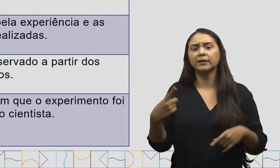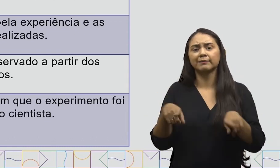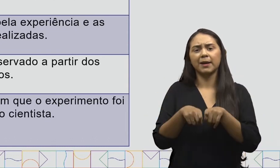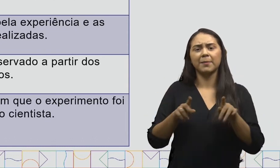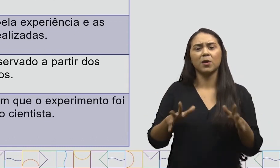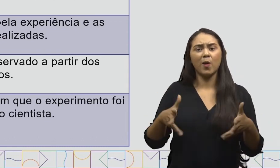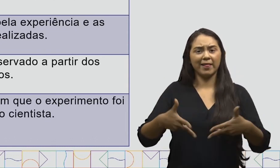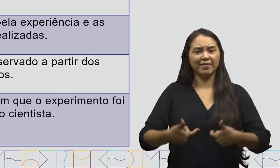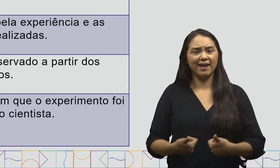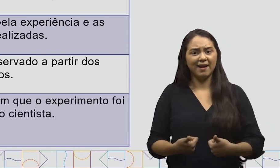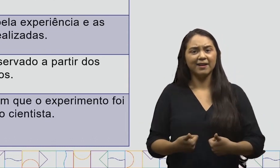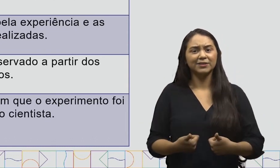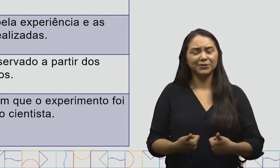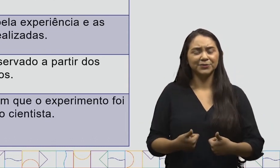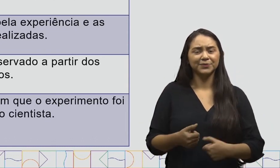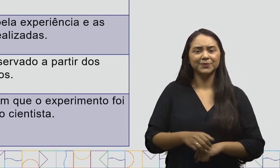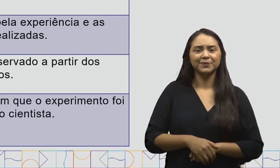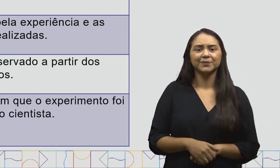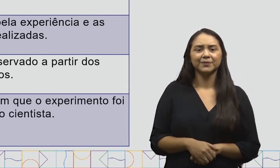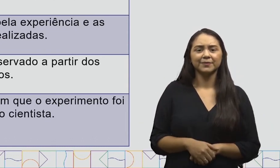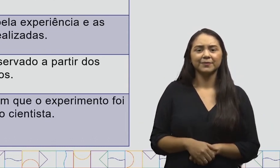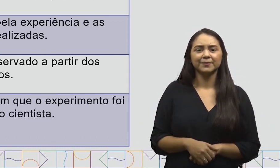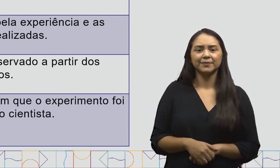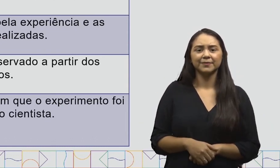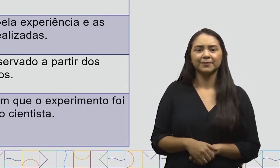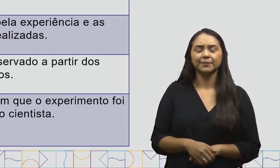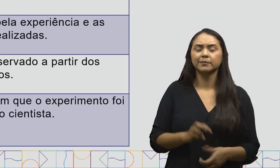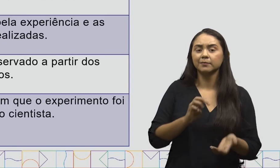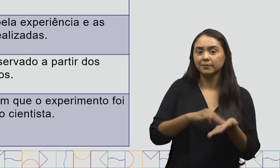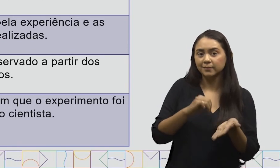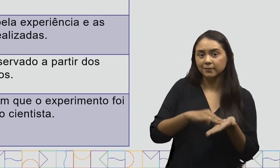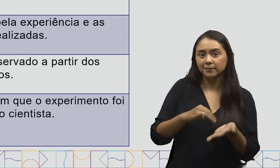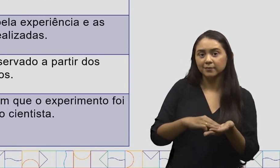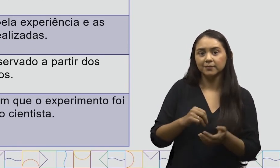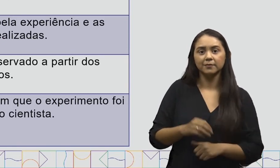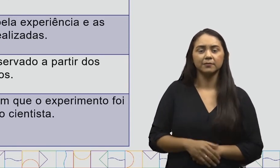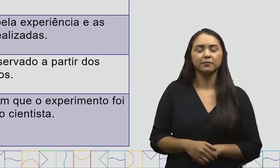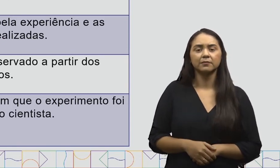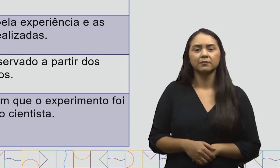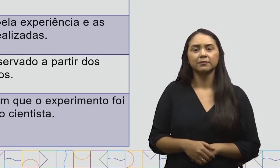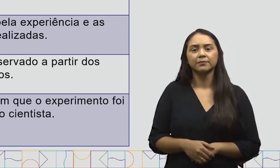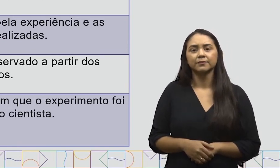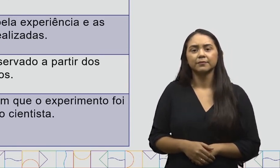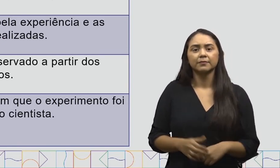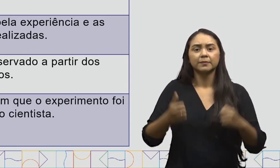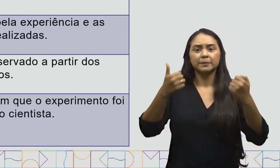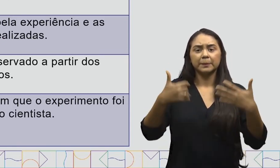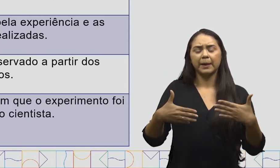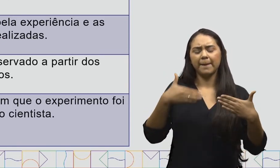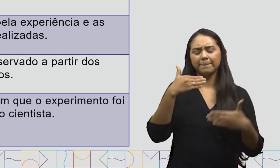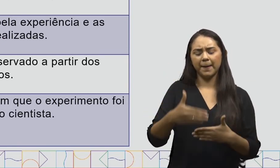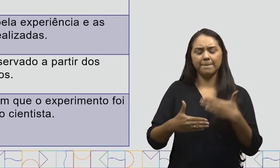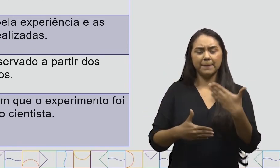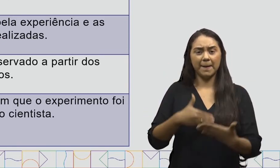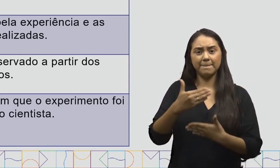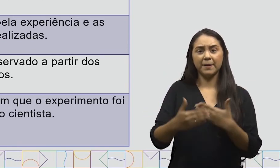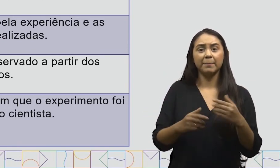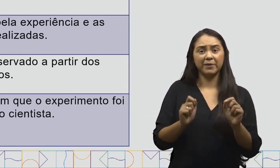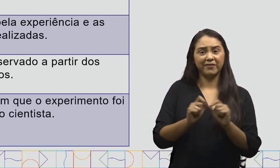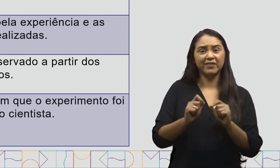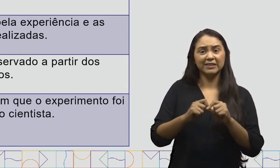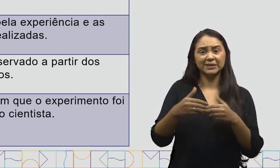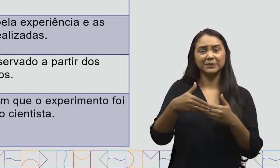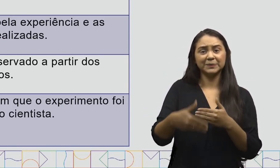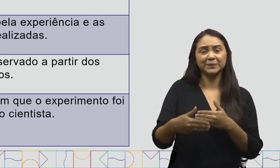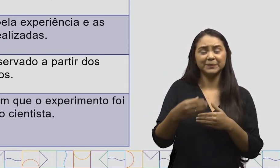e qualidade para a realização da experiência. Métodos. Relatam o passo a passo para fazer o experimento.